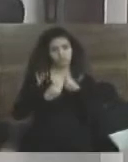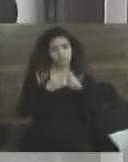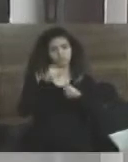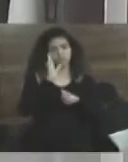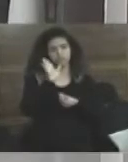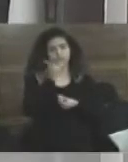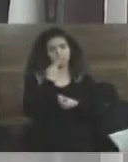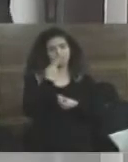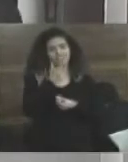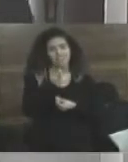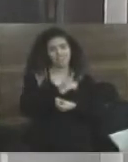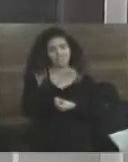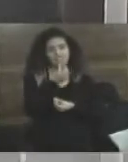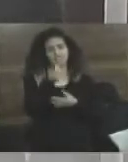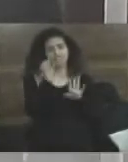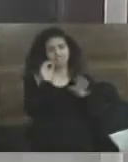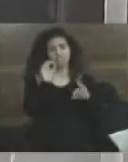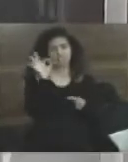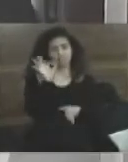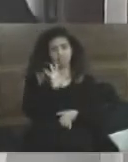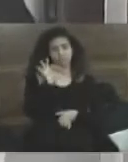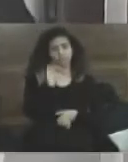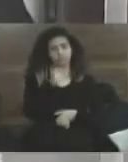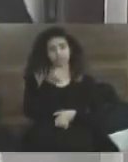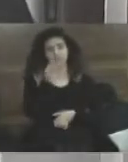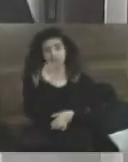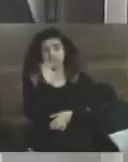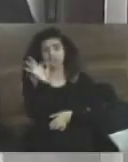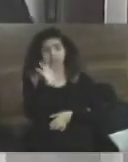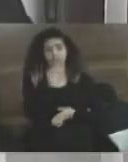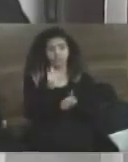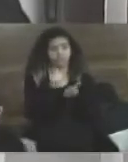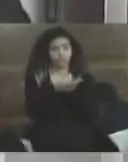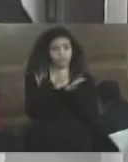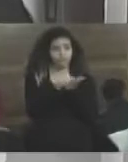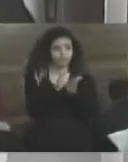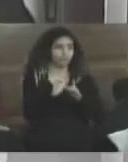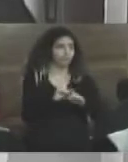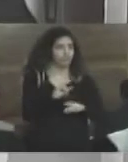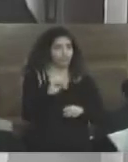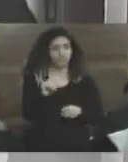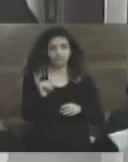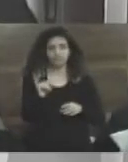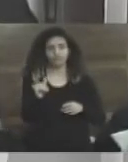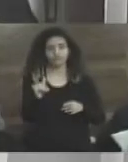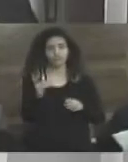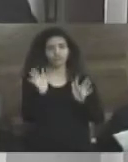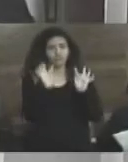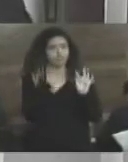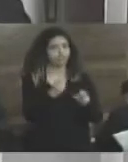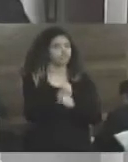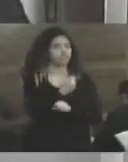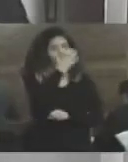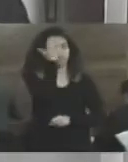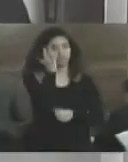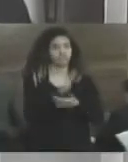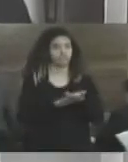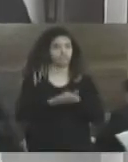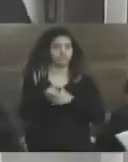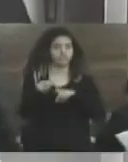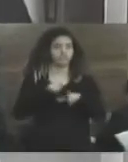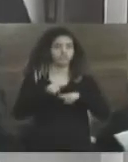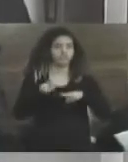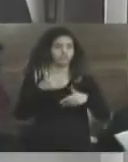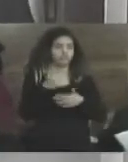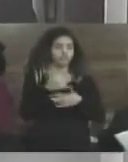aí de 60 a 70 demissões por dia, e se isso continuar, vai chegar ao final do ano sem ninguém trabalhando e a cidade vai